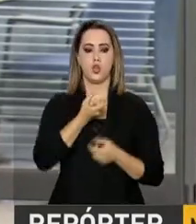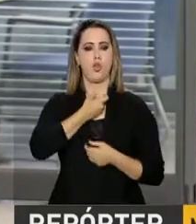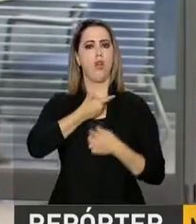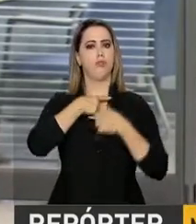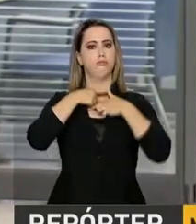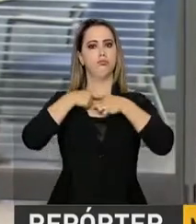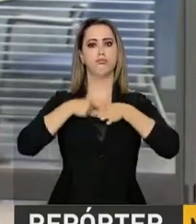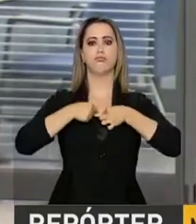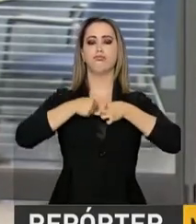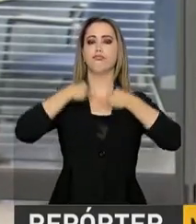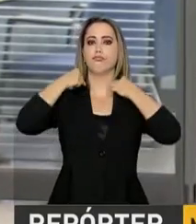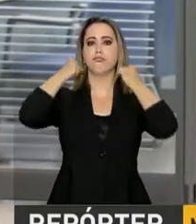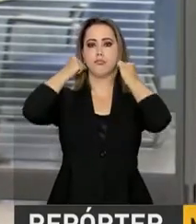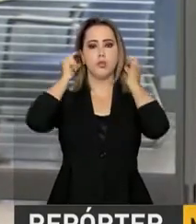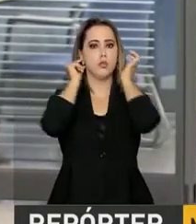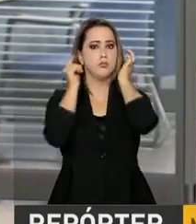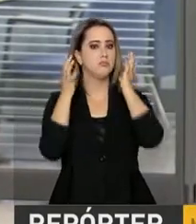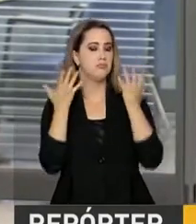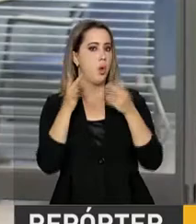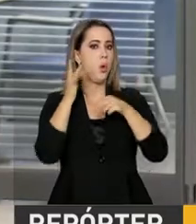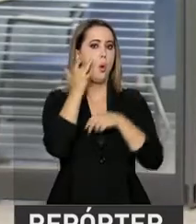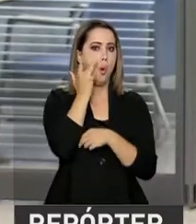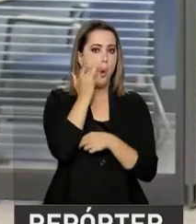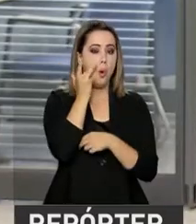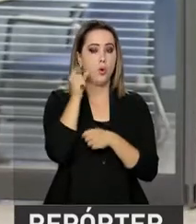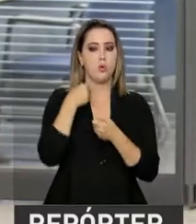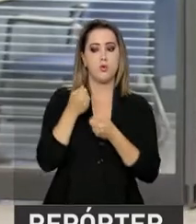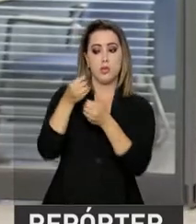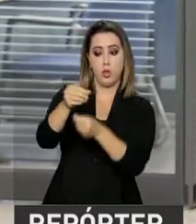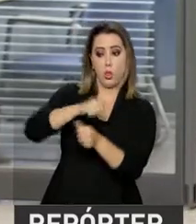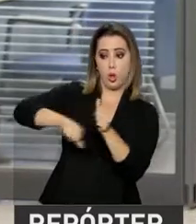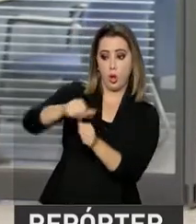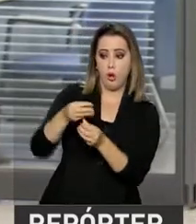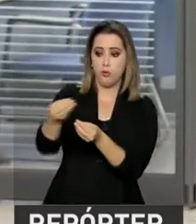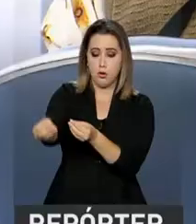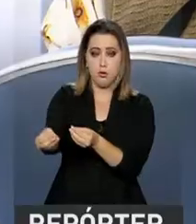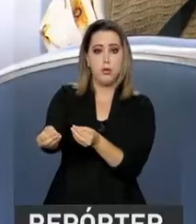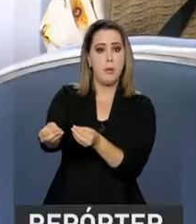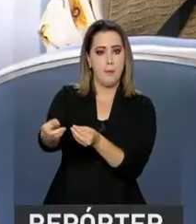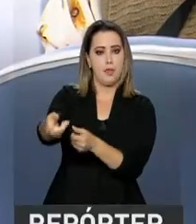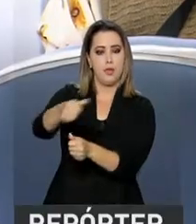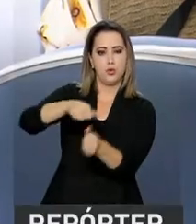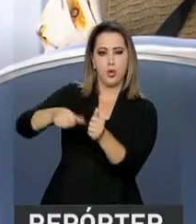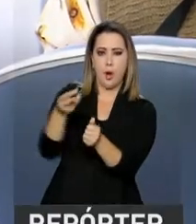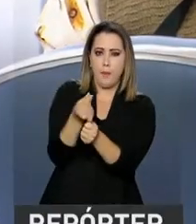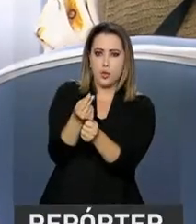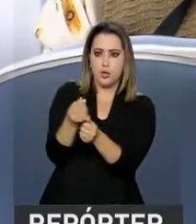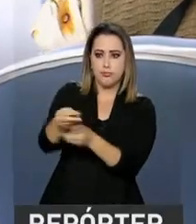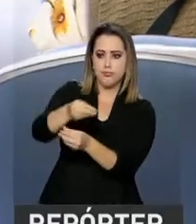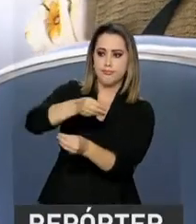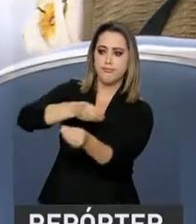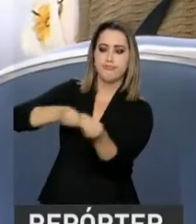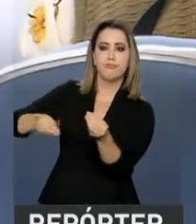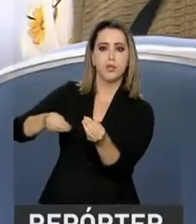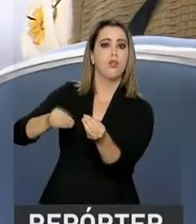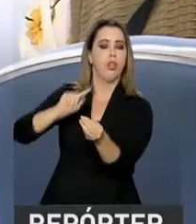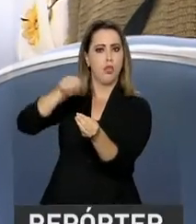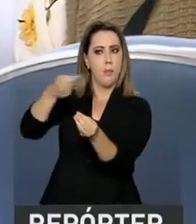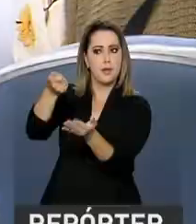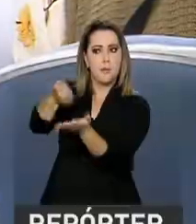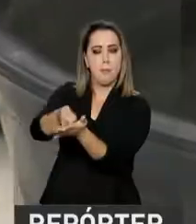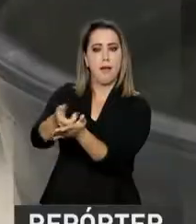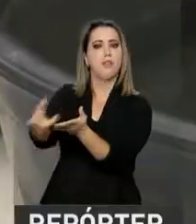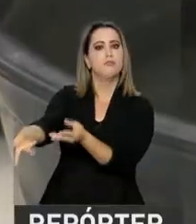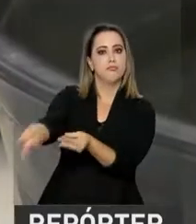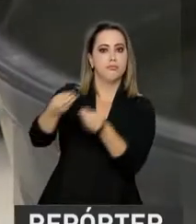e depois de quitado esse empréstimo objeto empenhado é devolvido é uma operação rápida sem muita burocracia